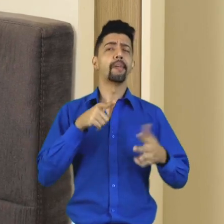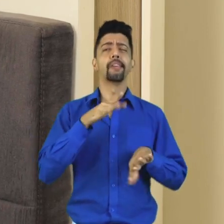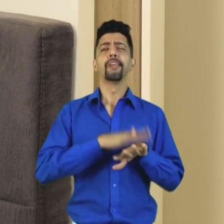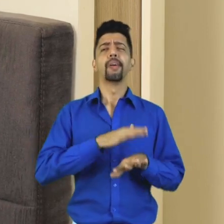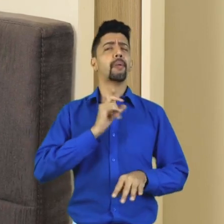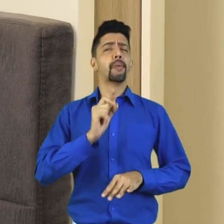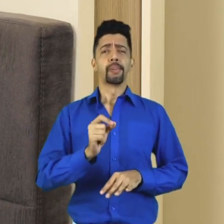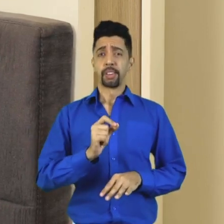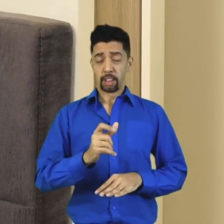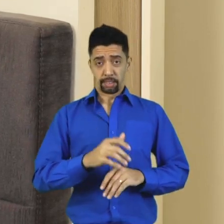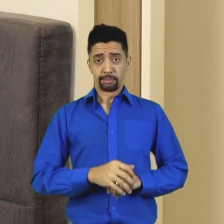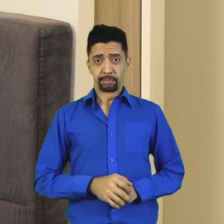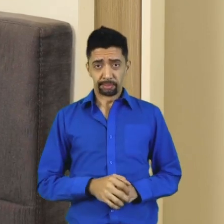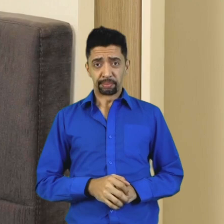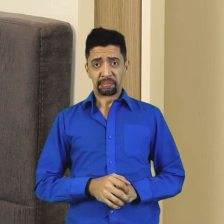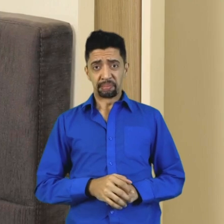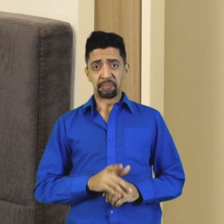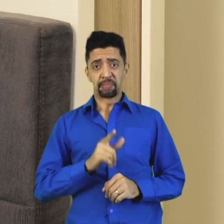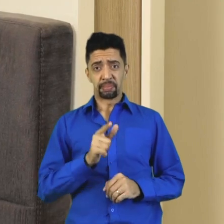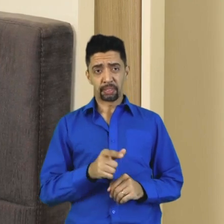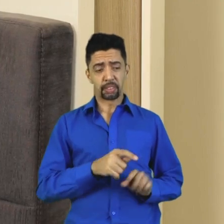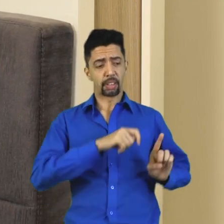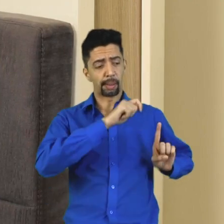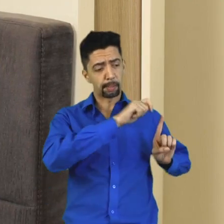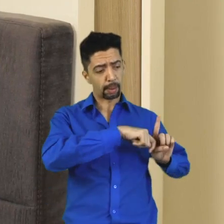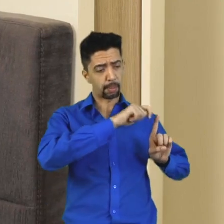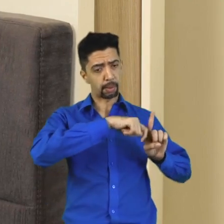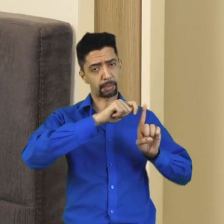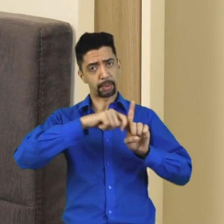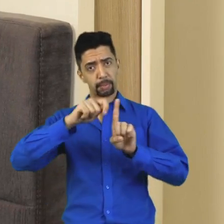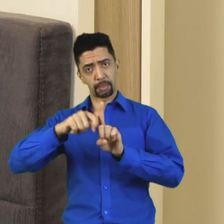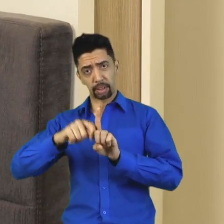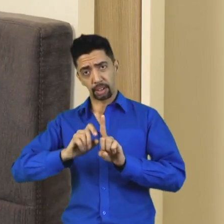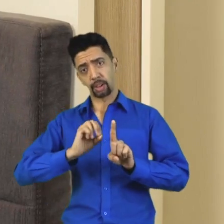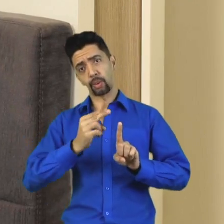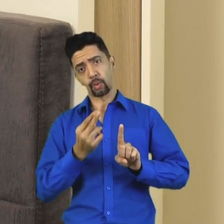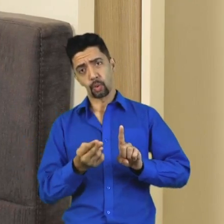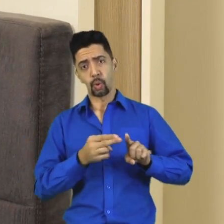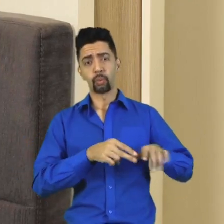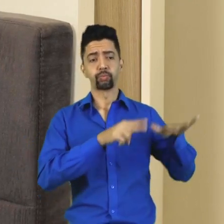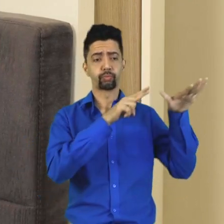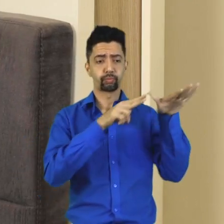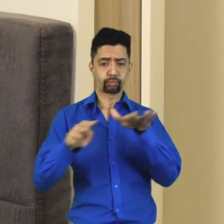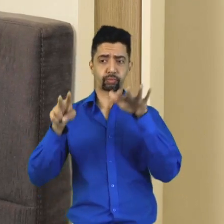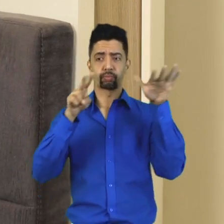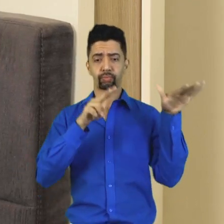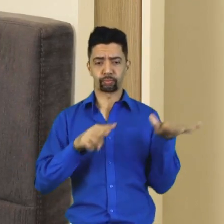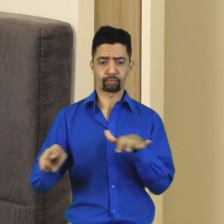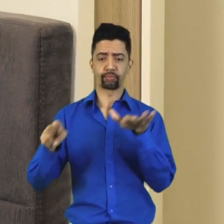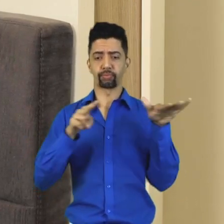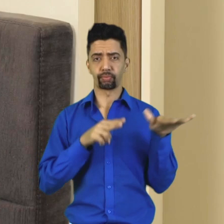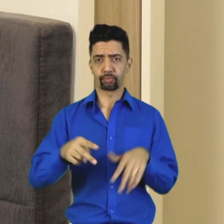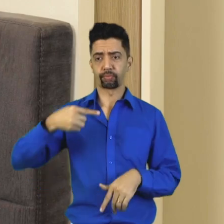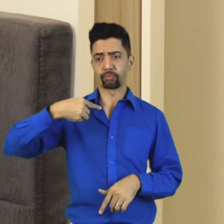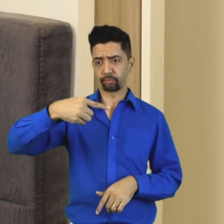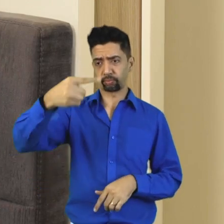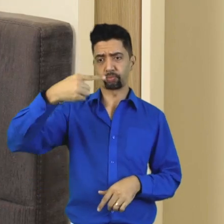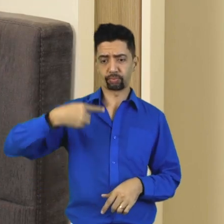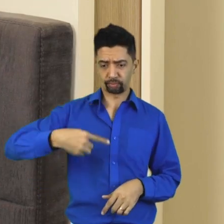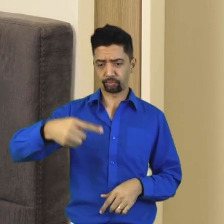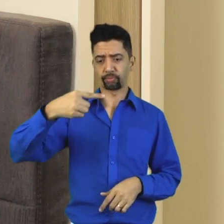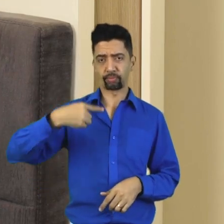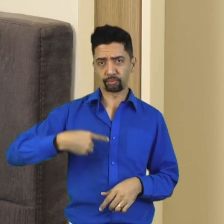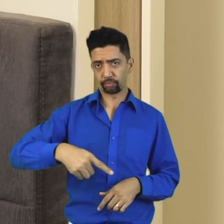o que eu vou fazer? Eu vou adquirir todo mês ou toda semana aquela verdura, aquele